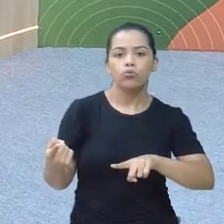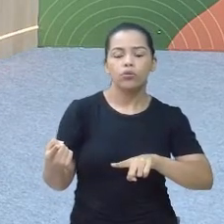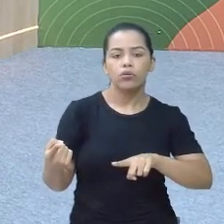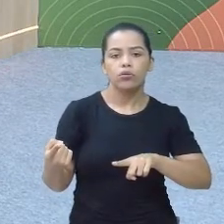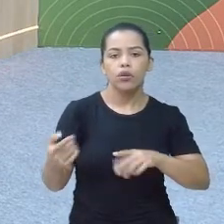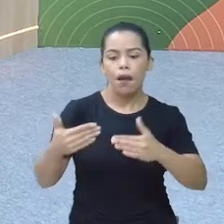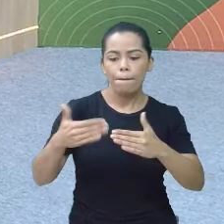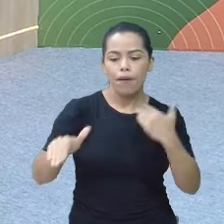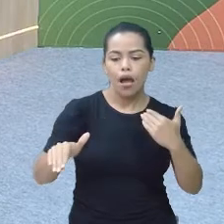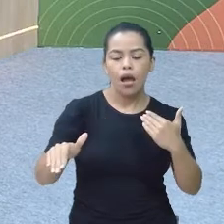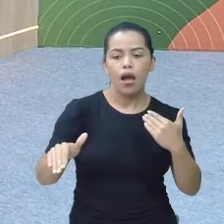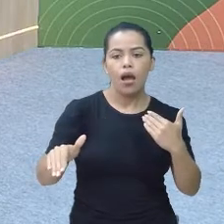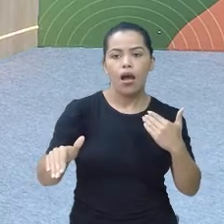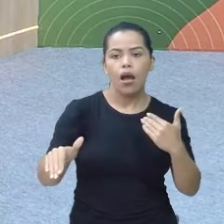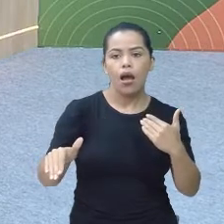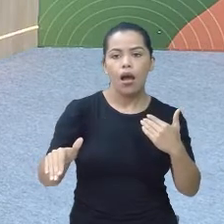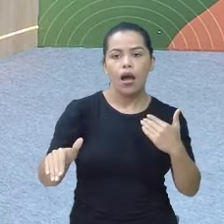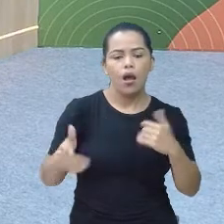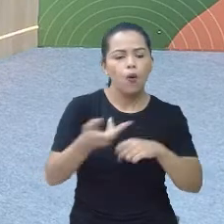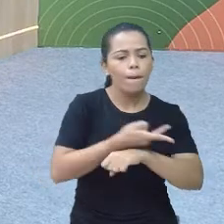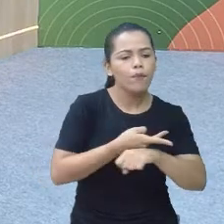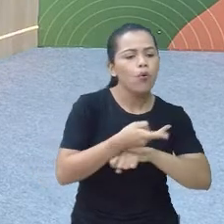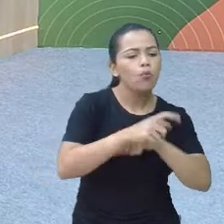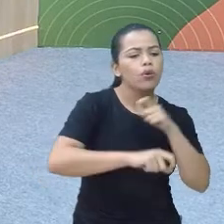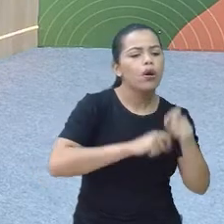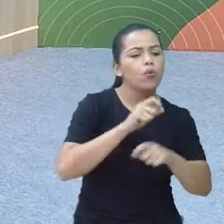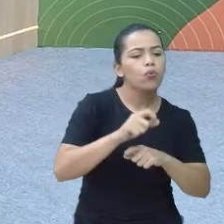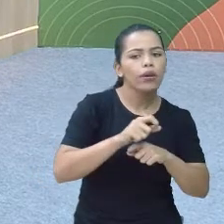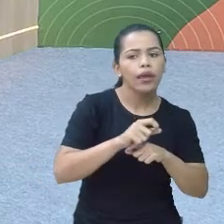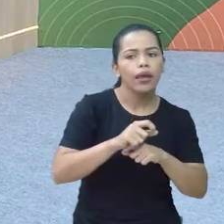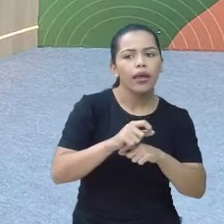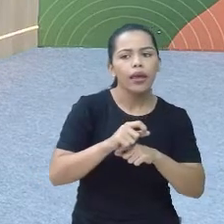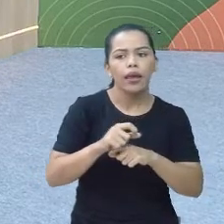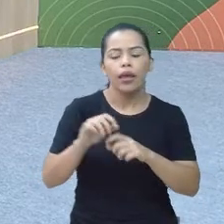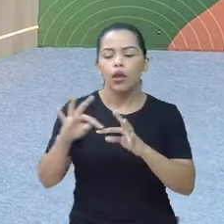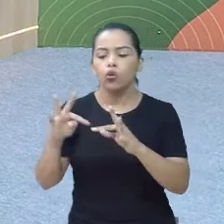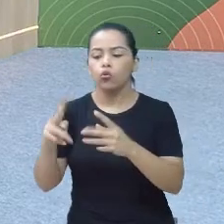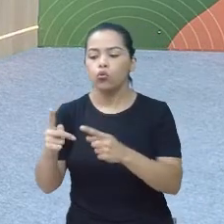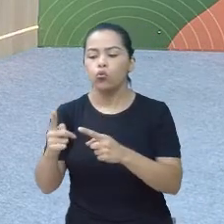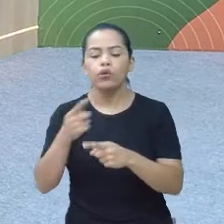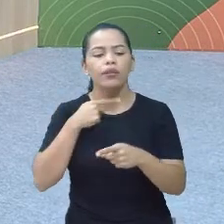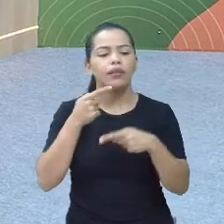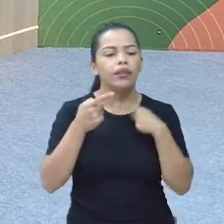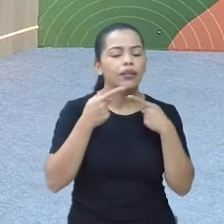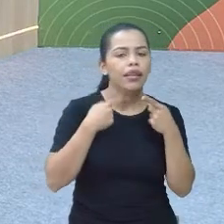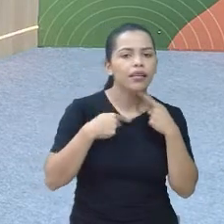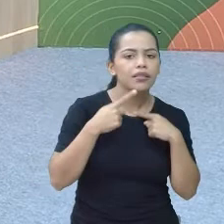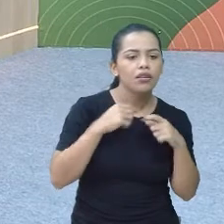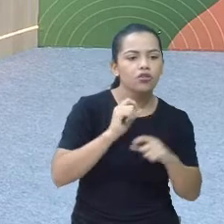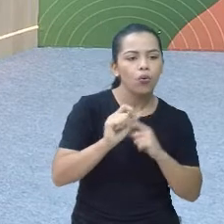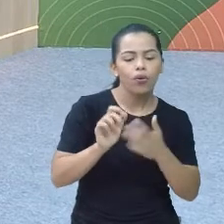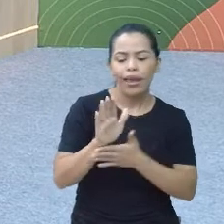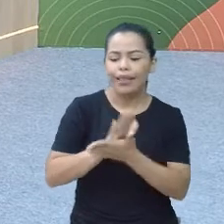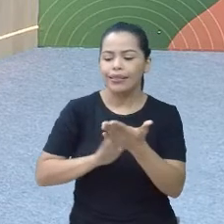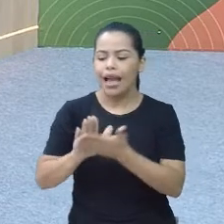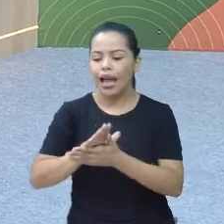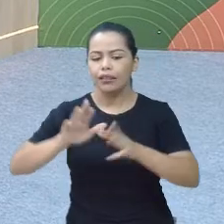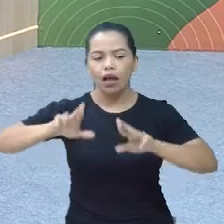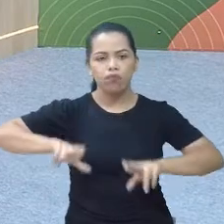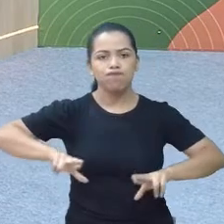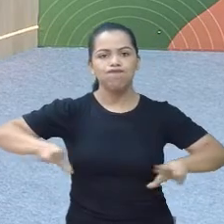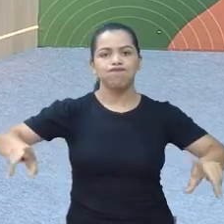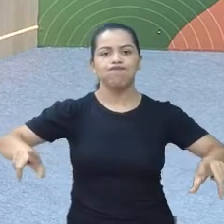que desejas nada. Então, como é que eu vou procurar tudo se eu não desejo nada? São ideias completamente antagônicas, quer